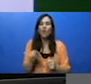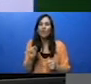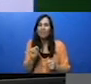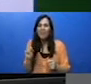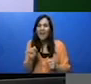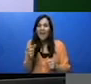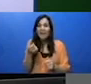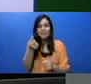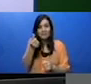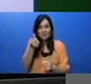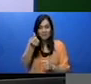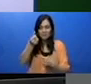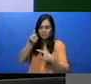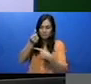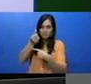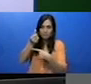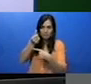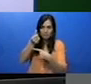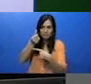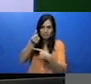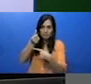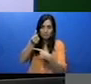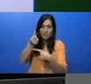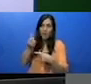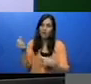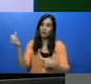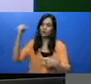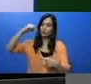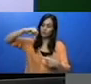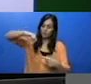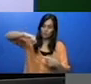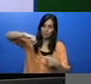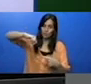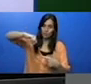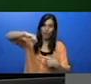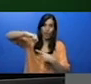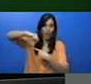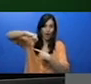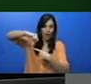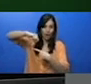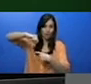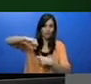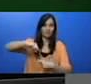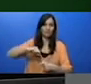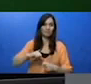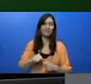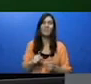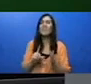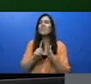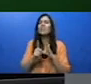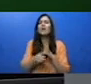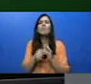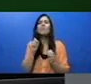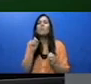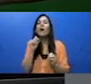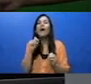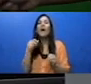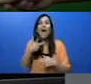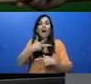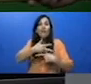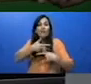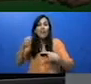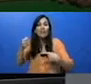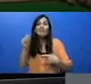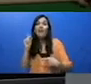aqui, diferenciado o número 9, tá? E depois, vence o jogador